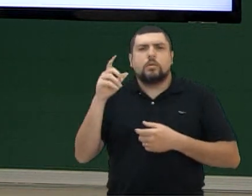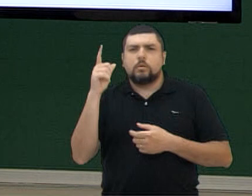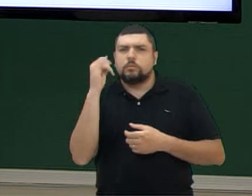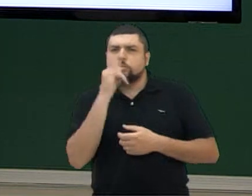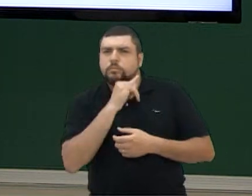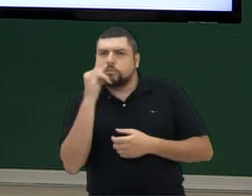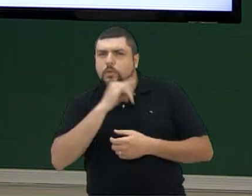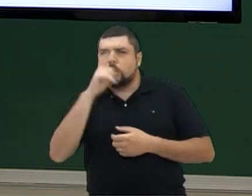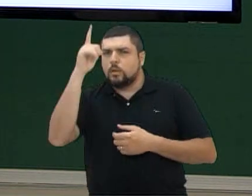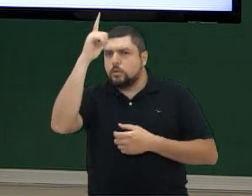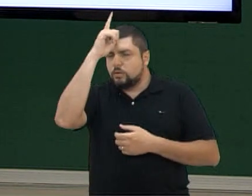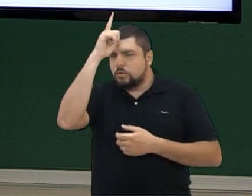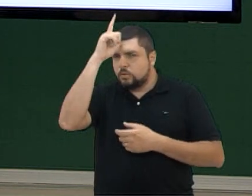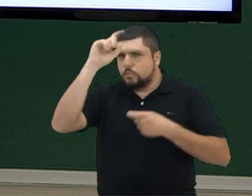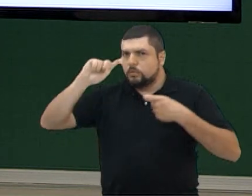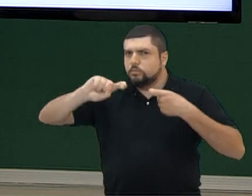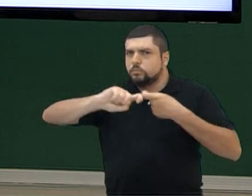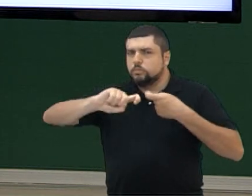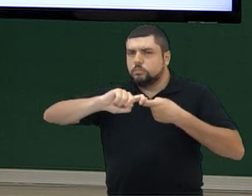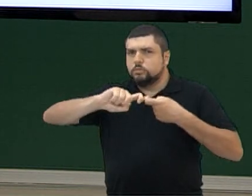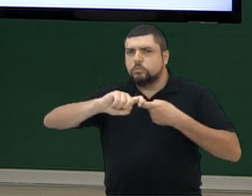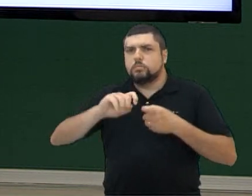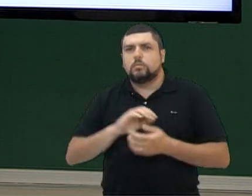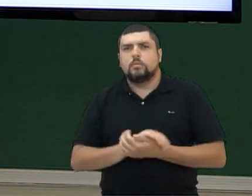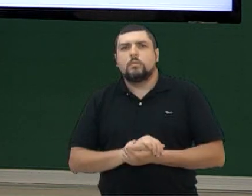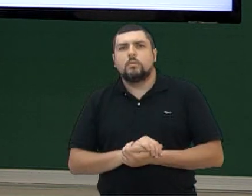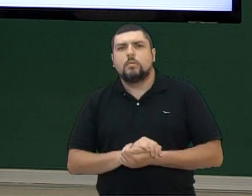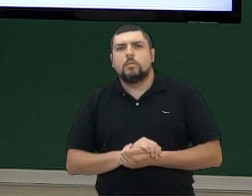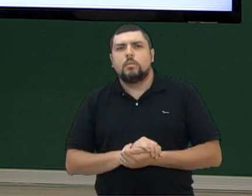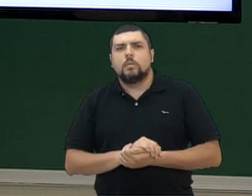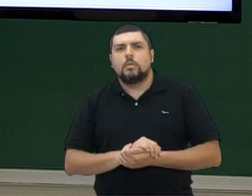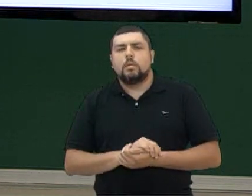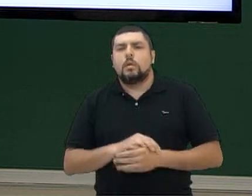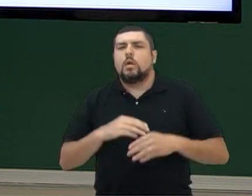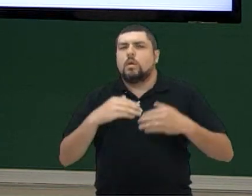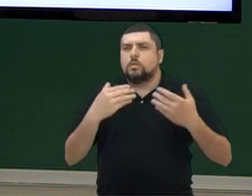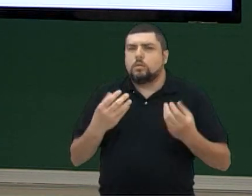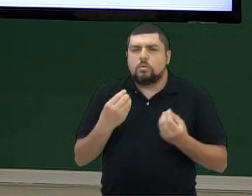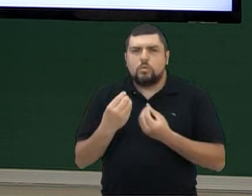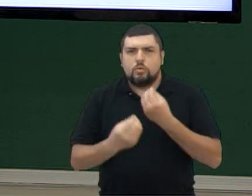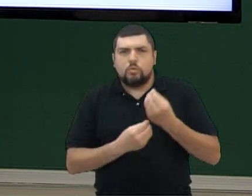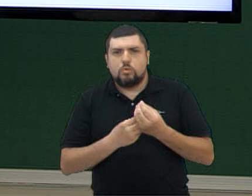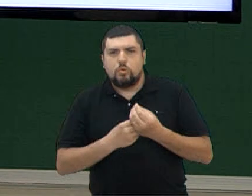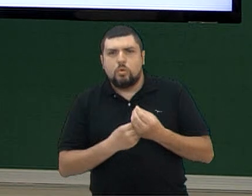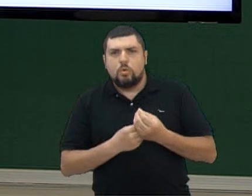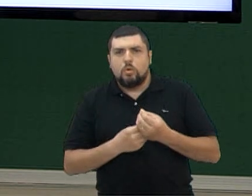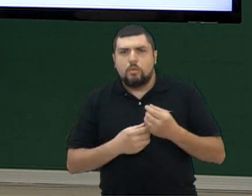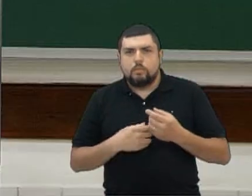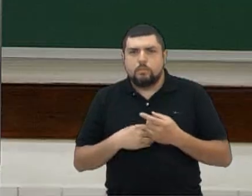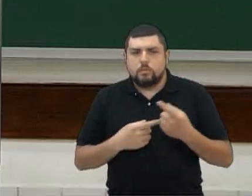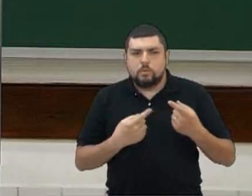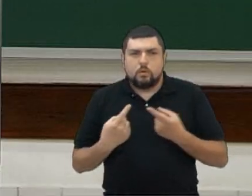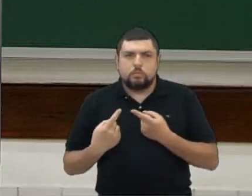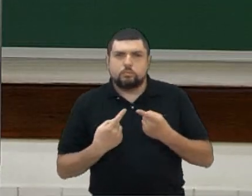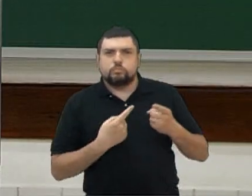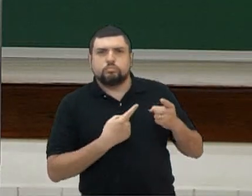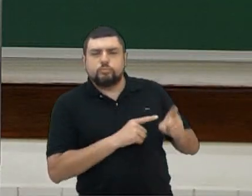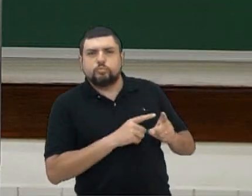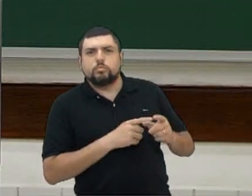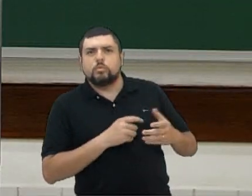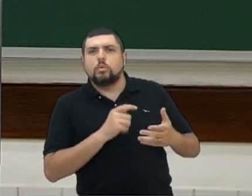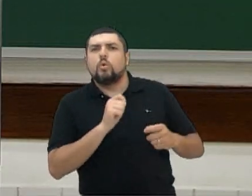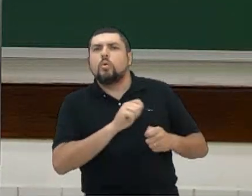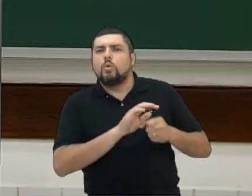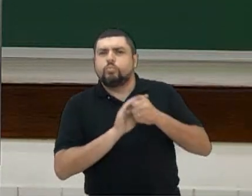alemão, né? Então, a oposição deveria ser tratada com autoritarismo e com violência. De outro lado, a gente